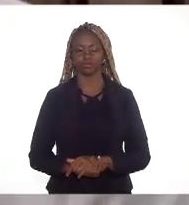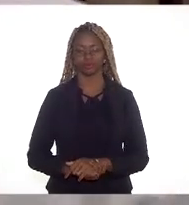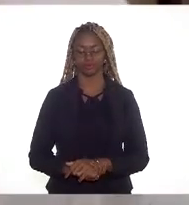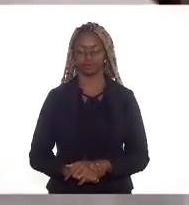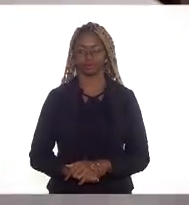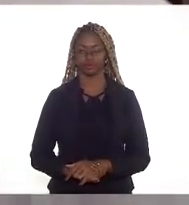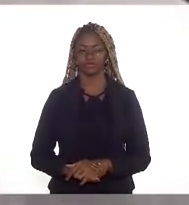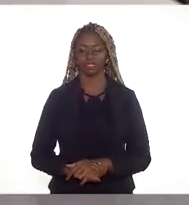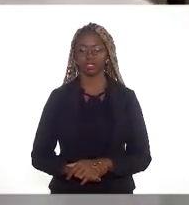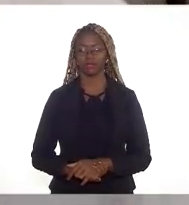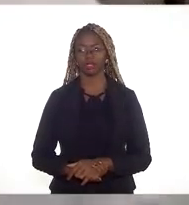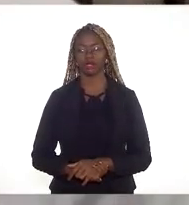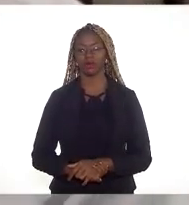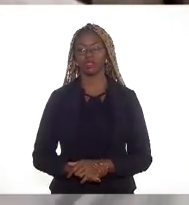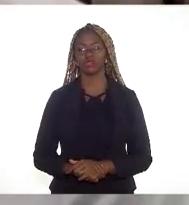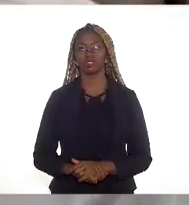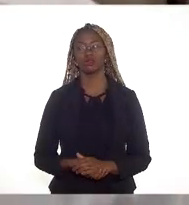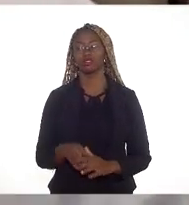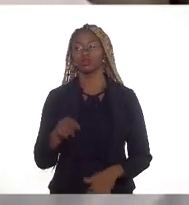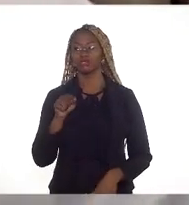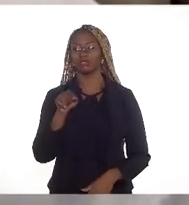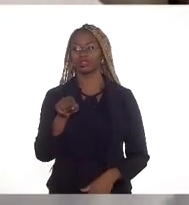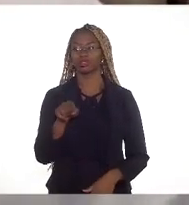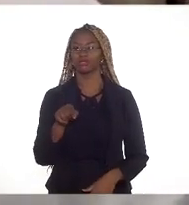E isso